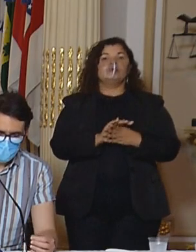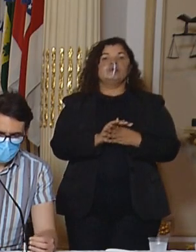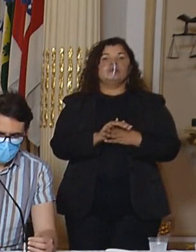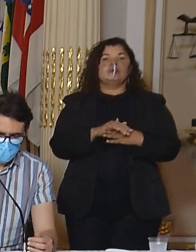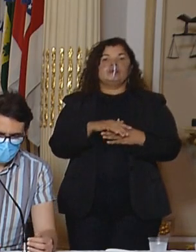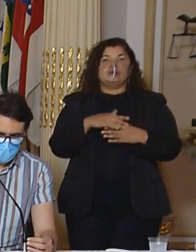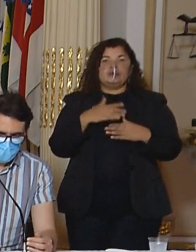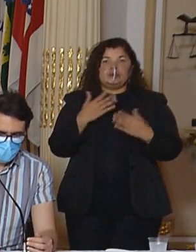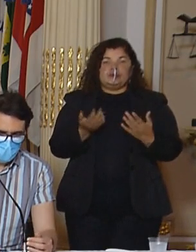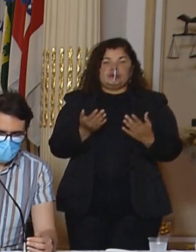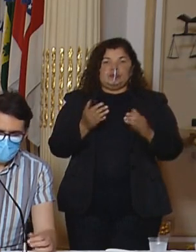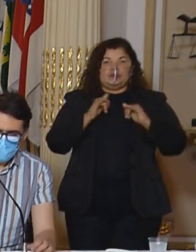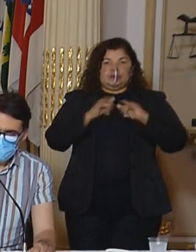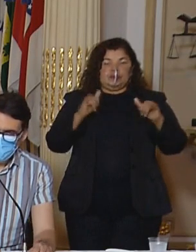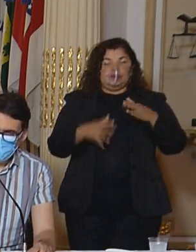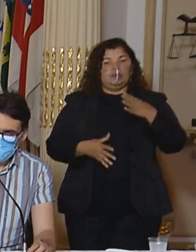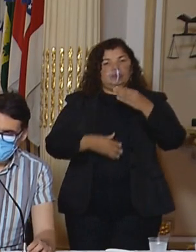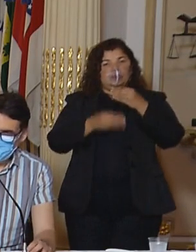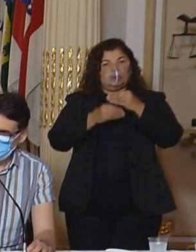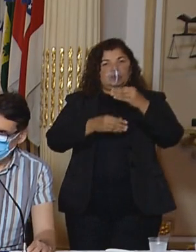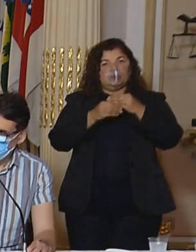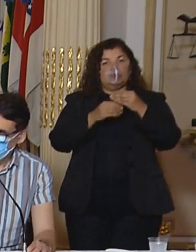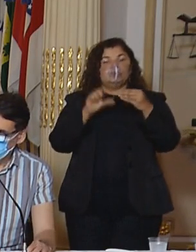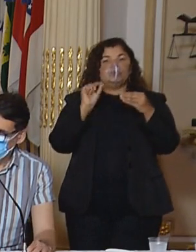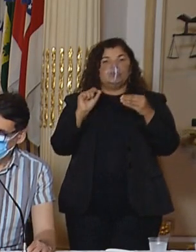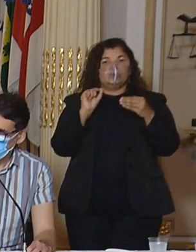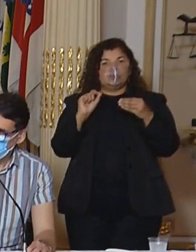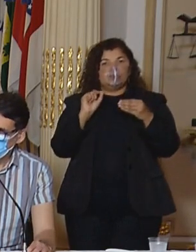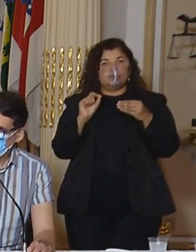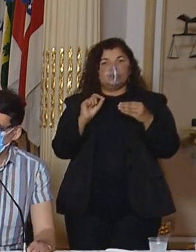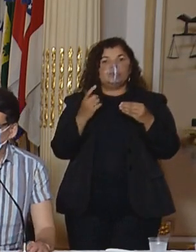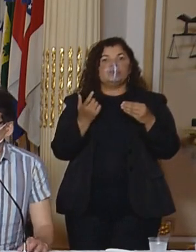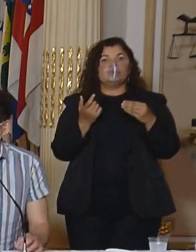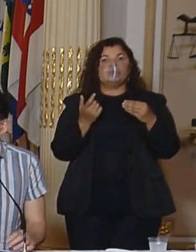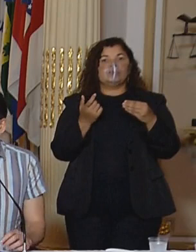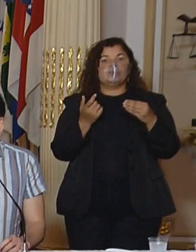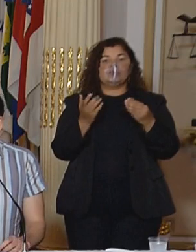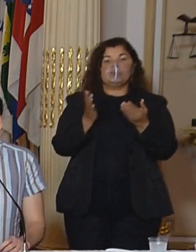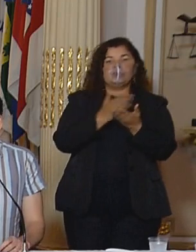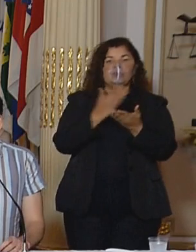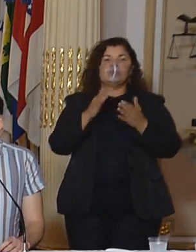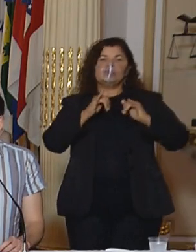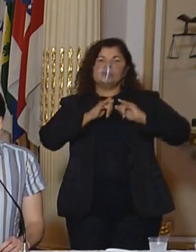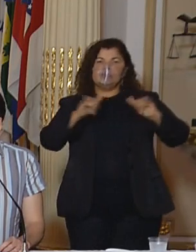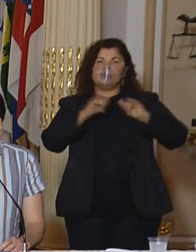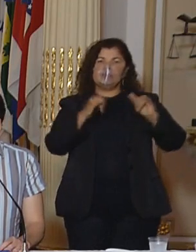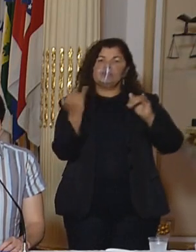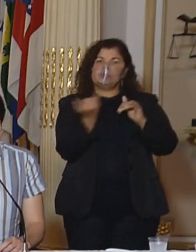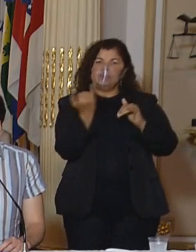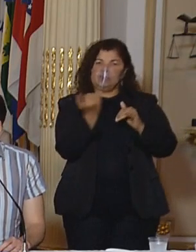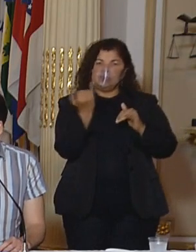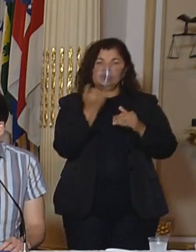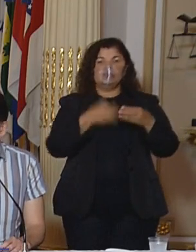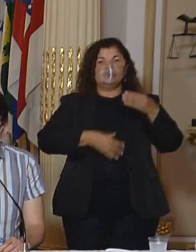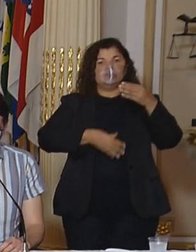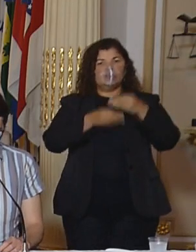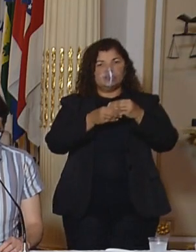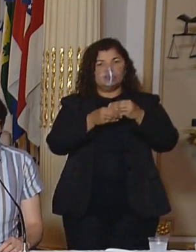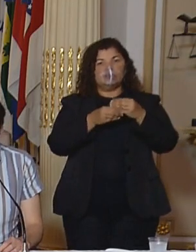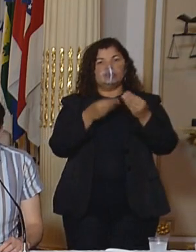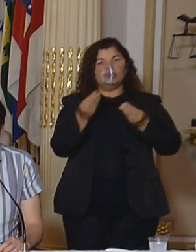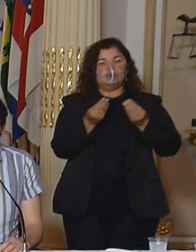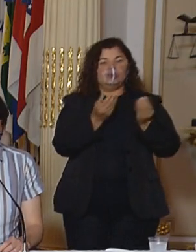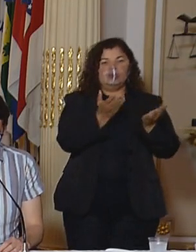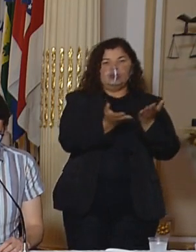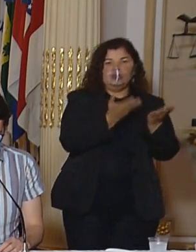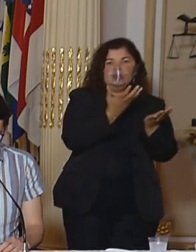E como informações complementares, eu diria que algumas informações complementares aqui do Atende em